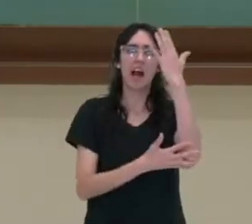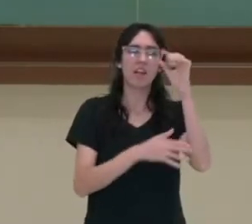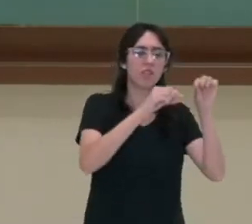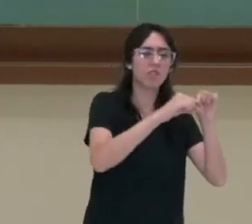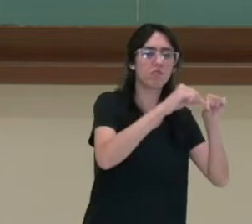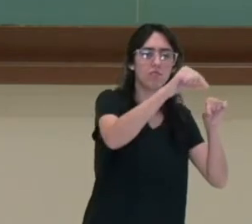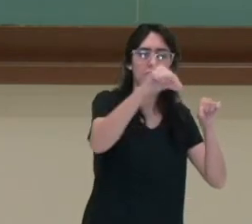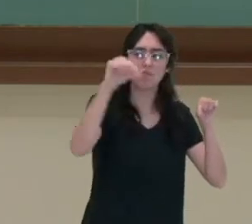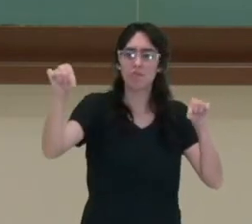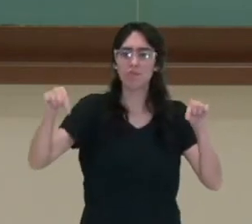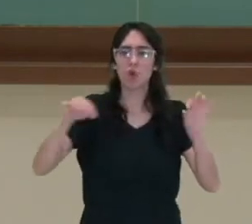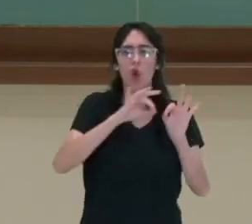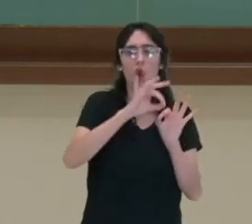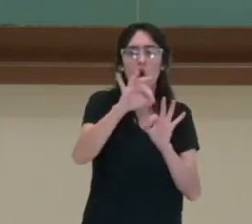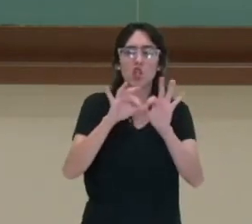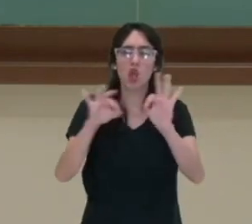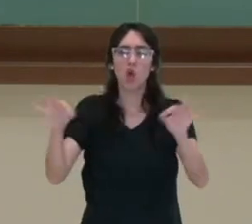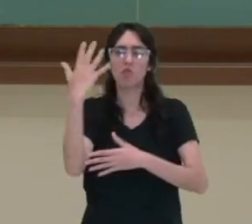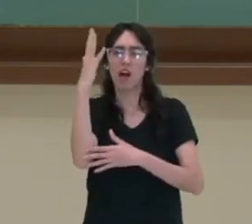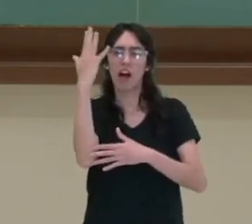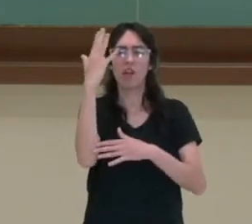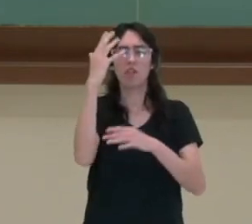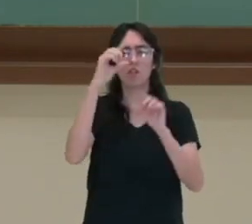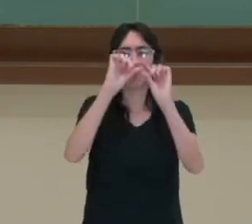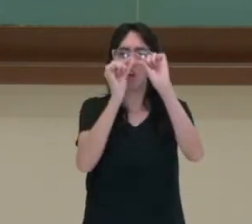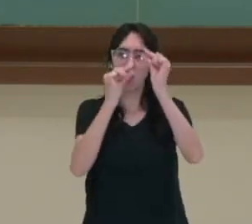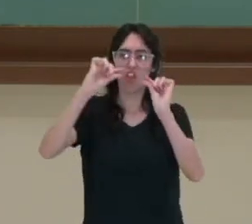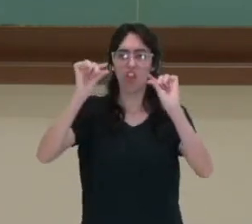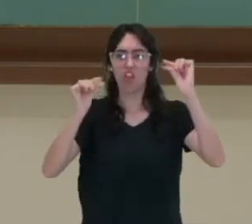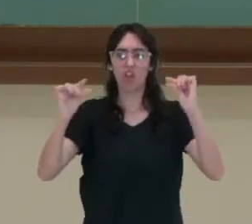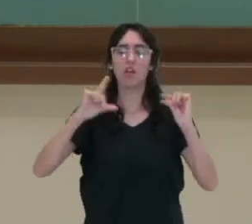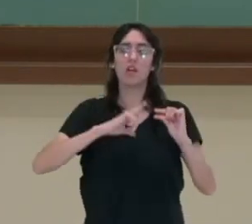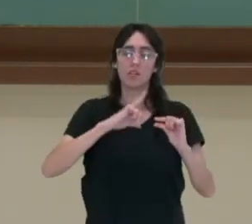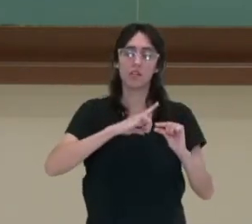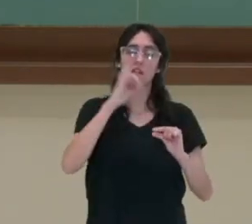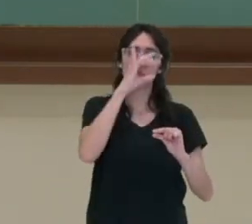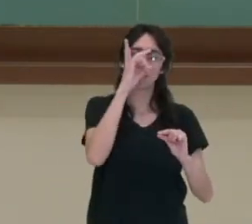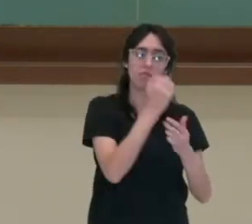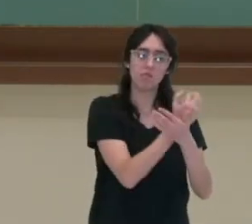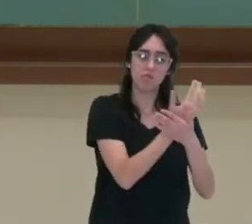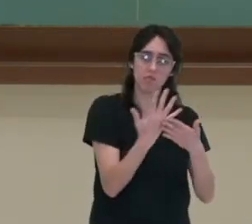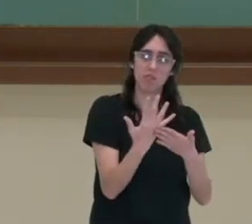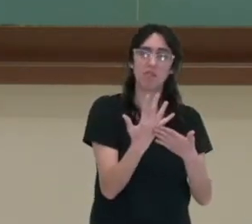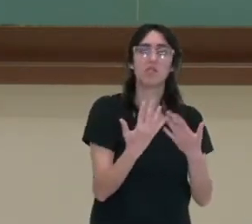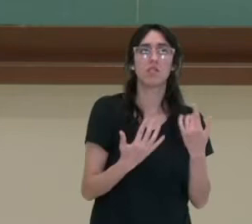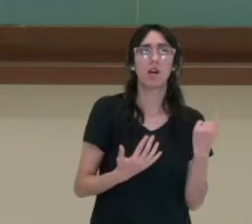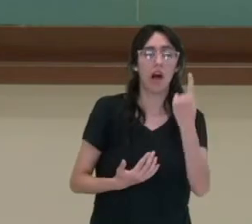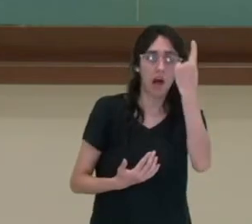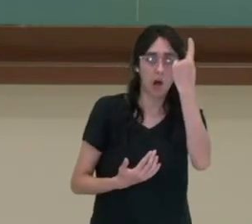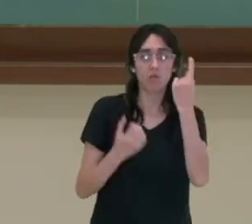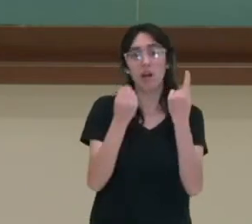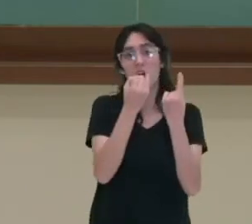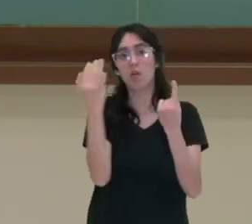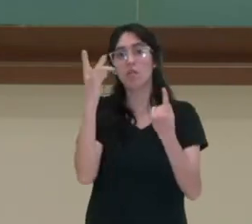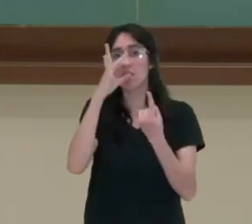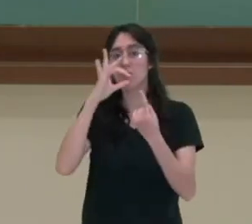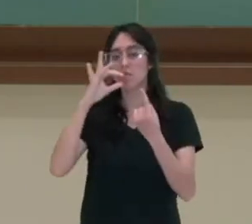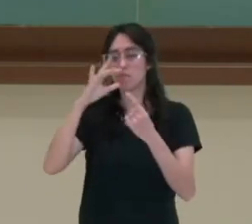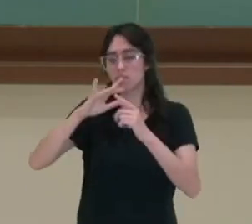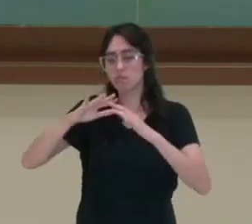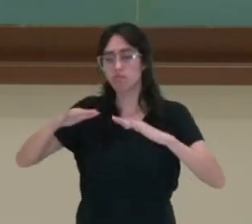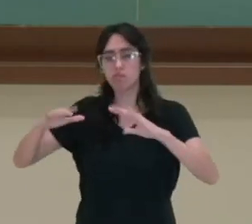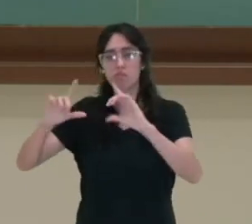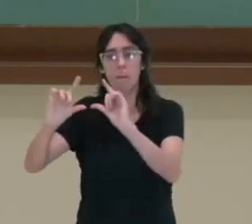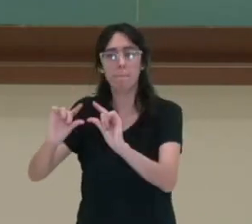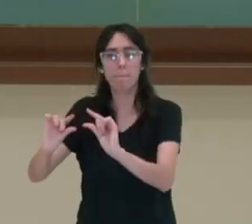galhos retorcidos, e aí existe uma mescla entre vegetação com porte mais elevado e vegetação rasteira. E à medida